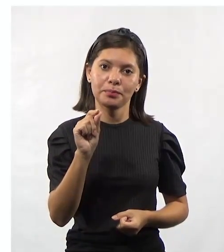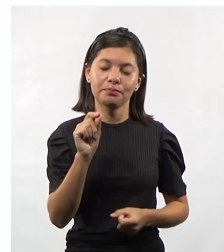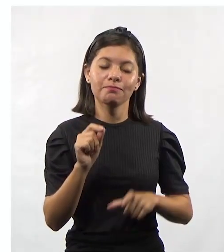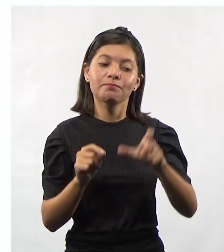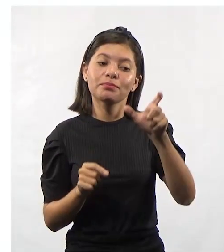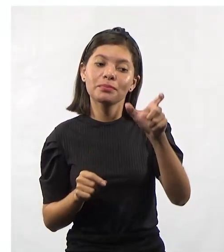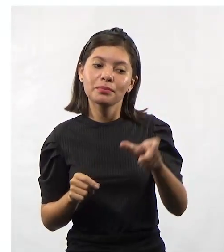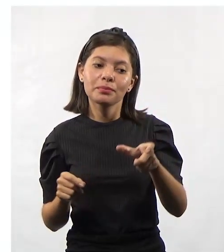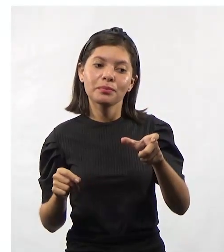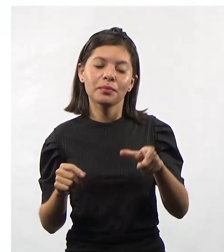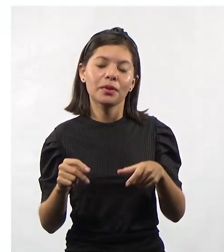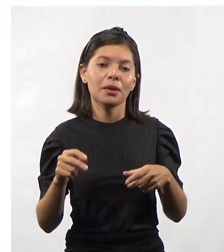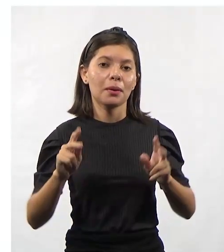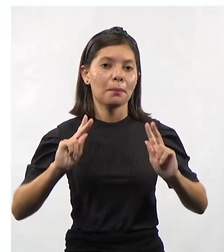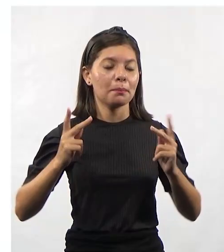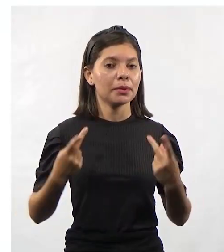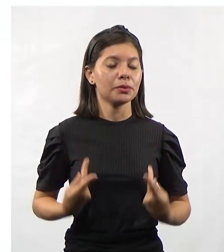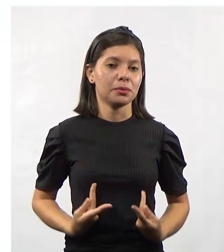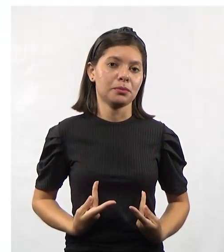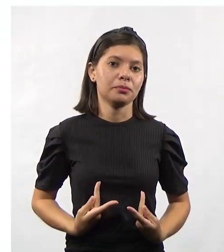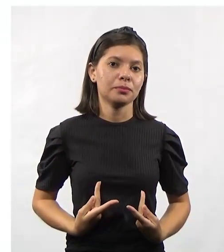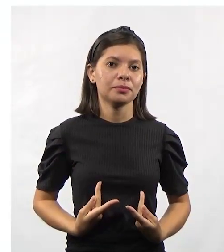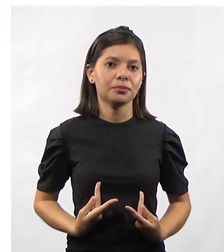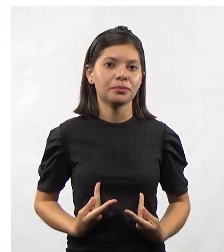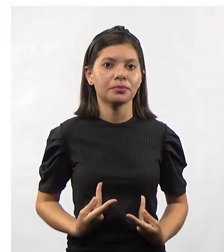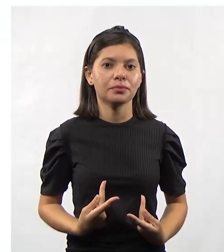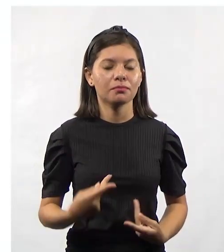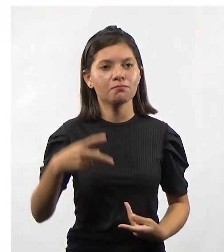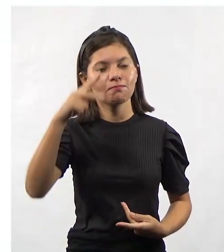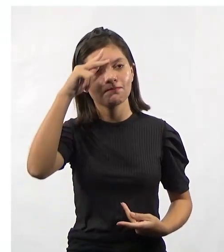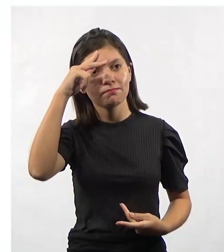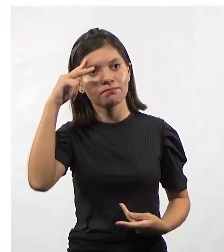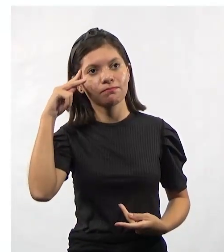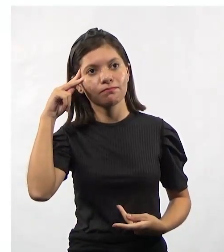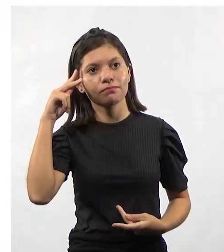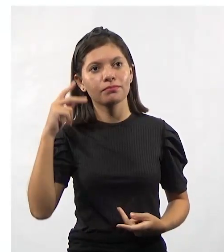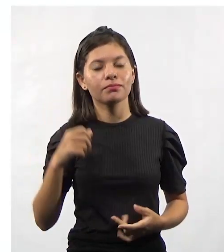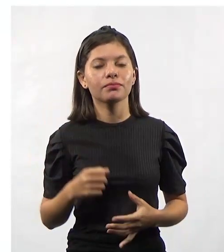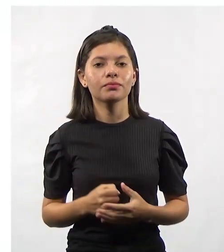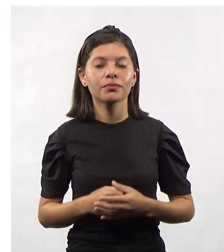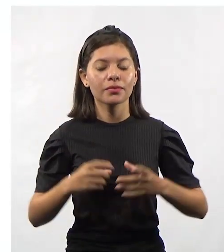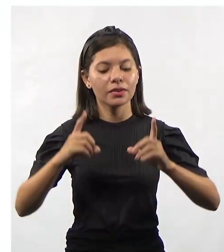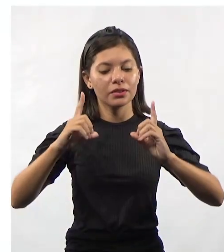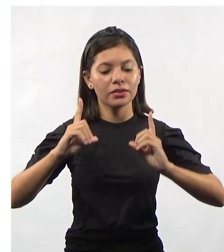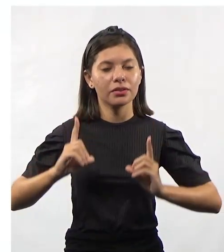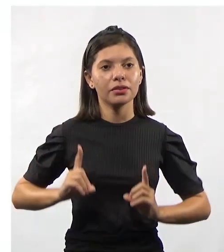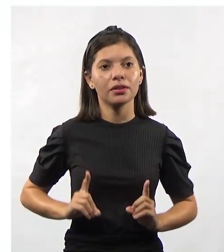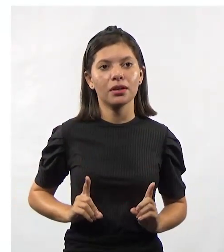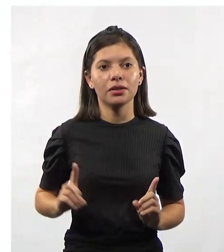quê, pessoal? Iguais enquanto seres humanos, né? Iguais enquanto